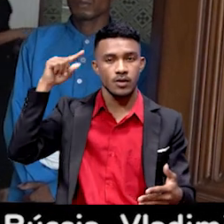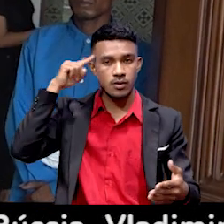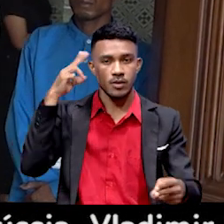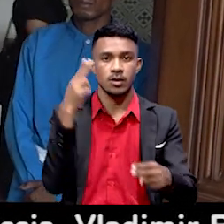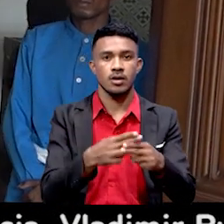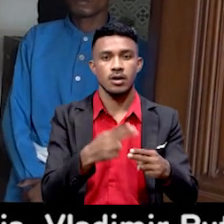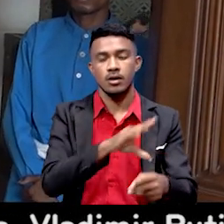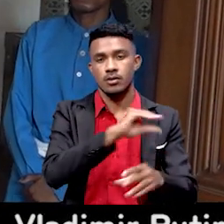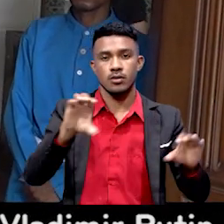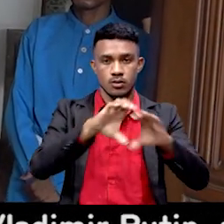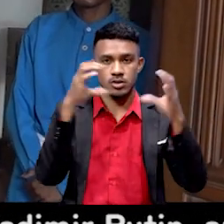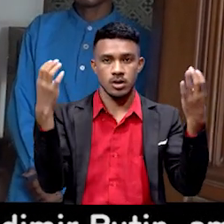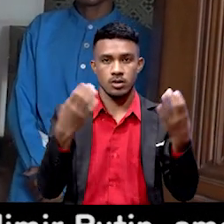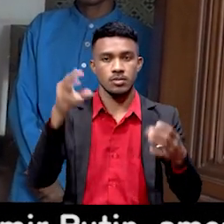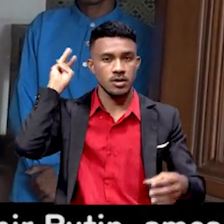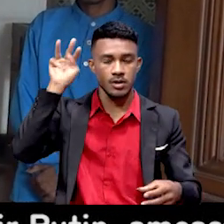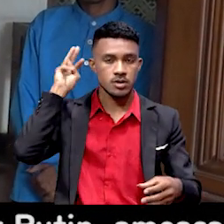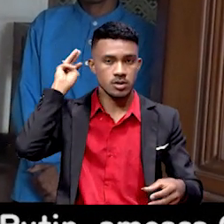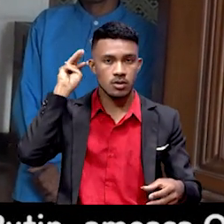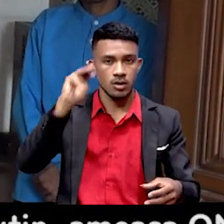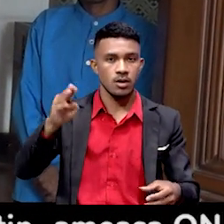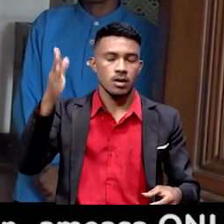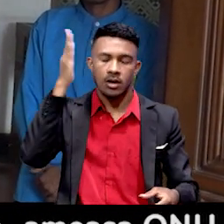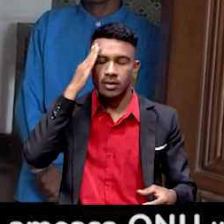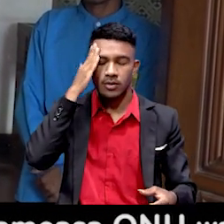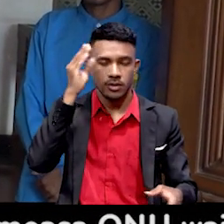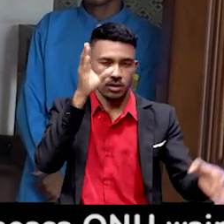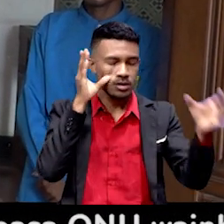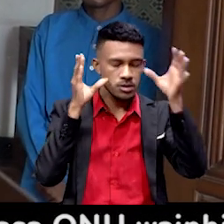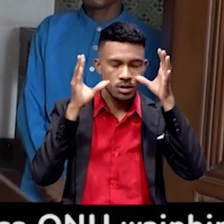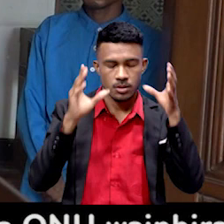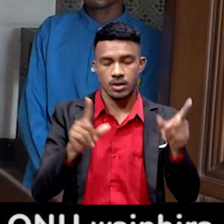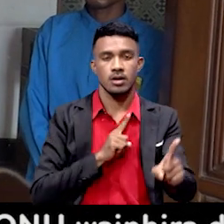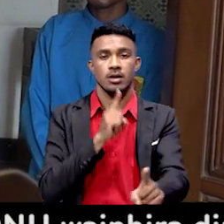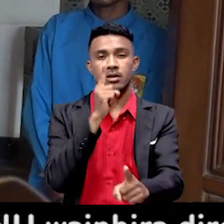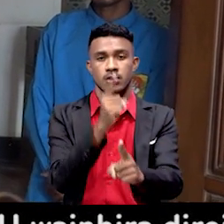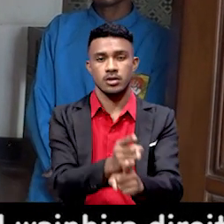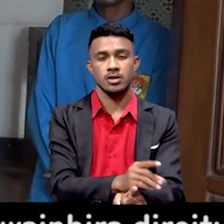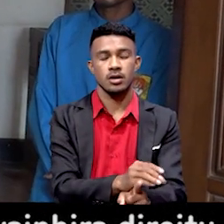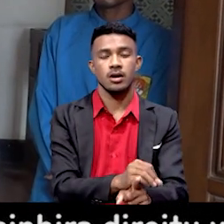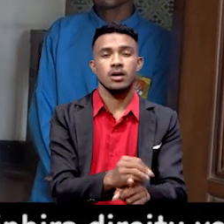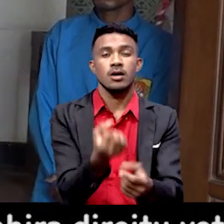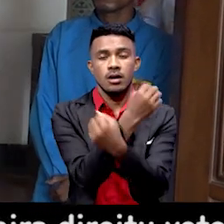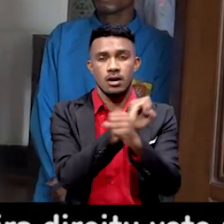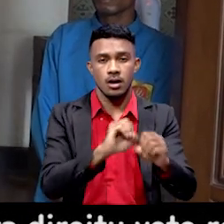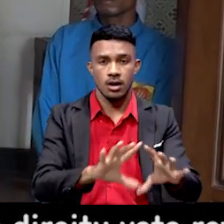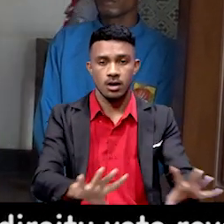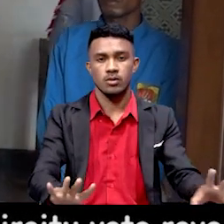conselho de ministros, expressa laran triste nebe klean, ba la combotida nebe